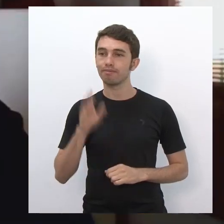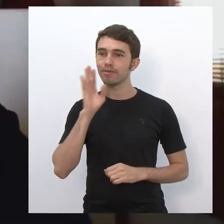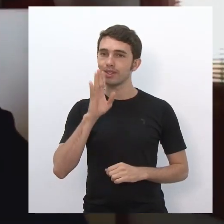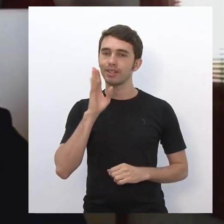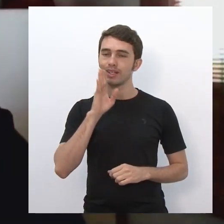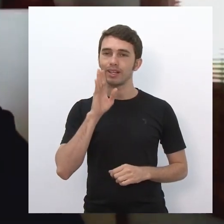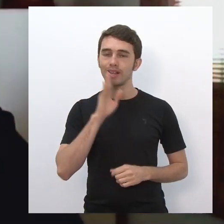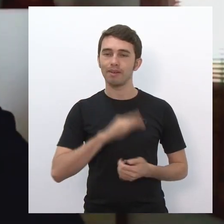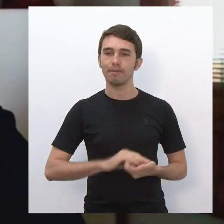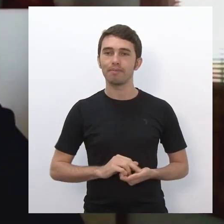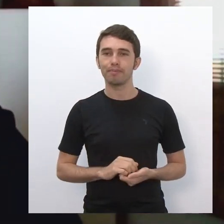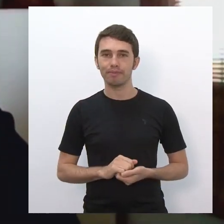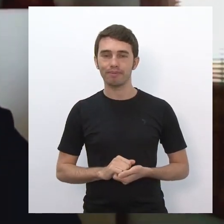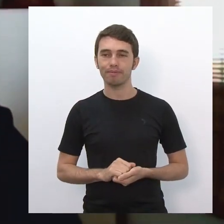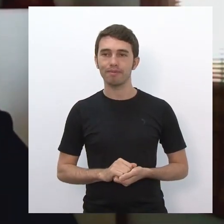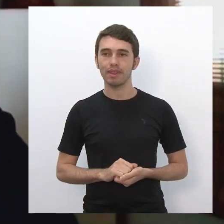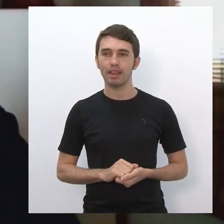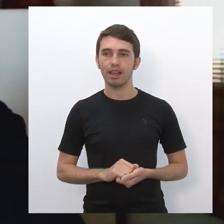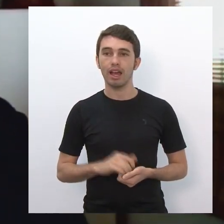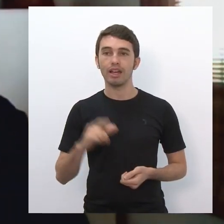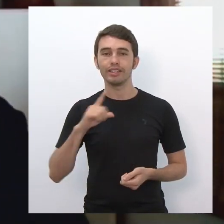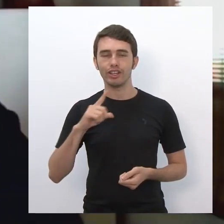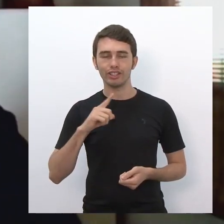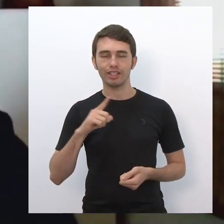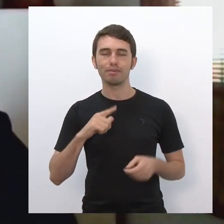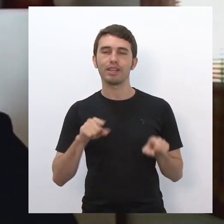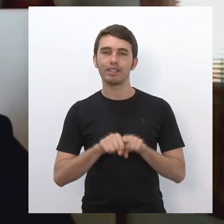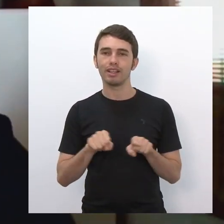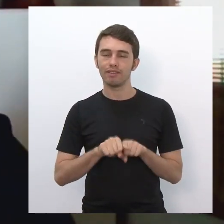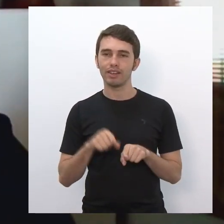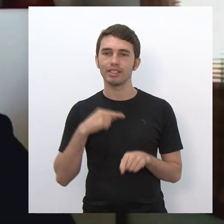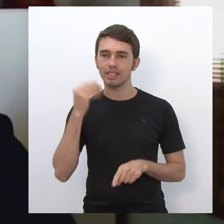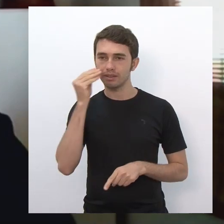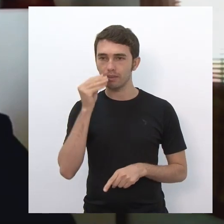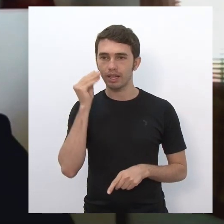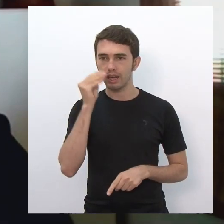Bacana. Nós também tivemos essa experiência